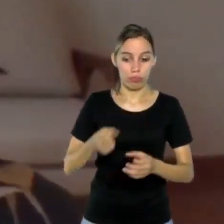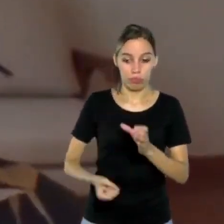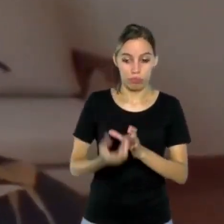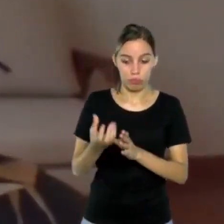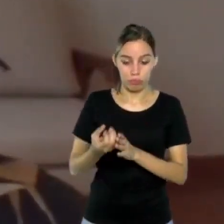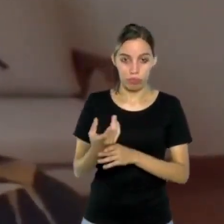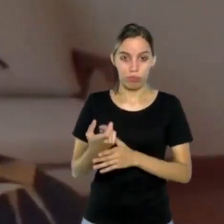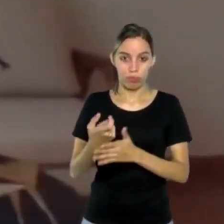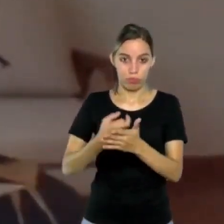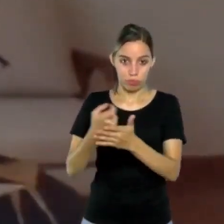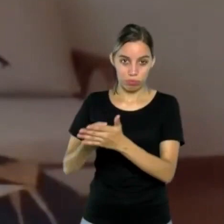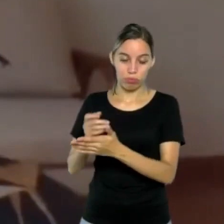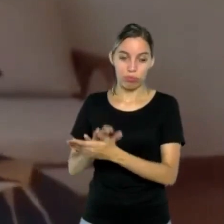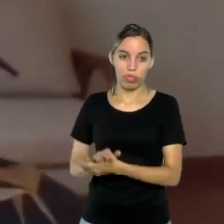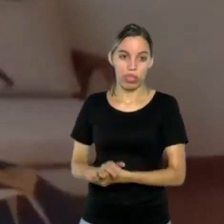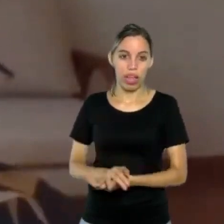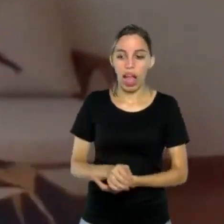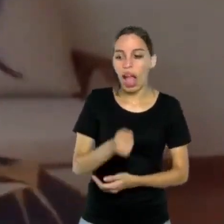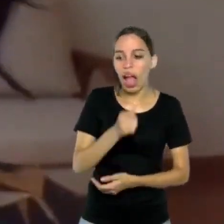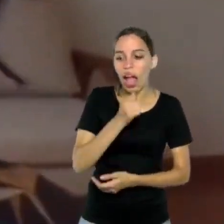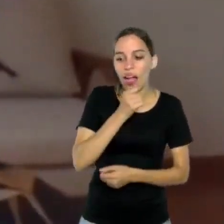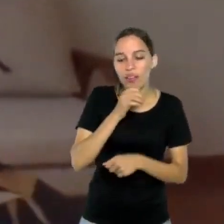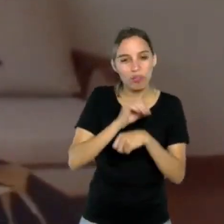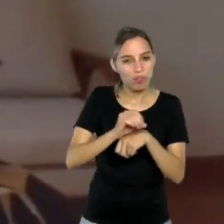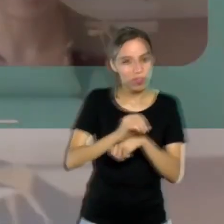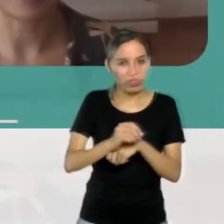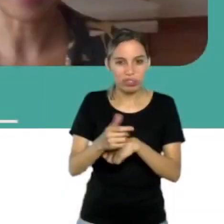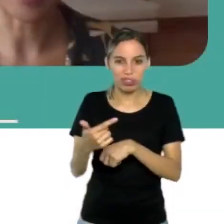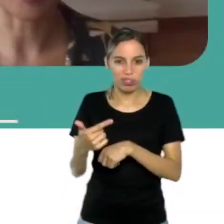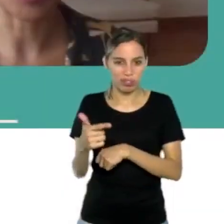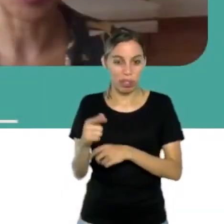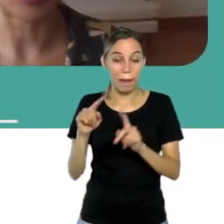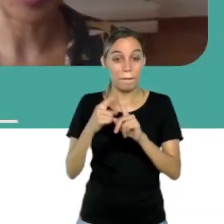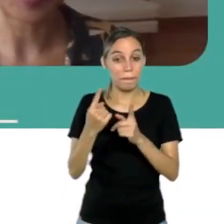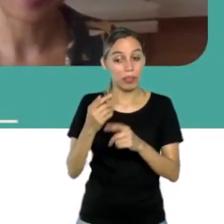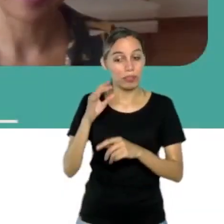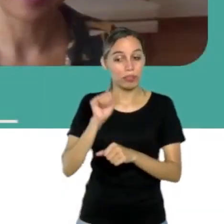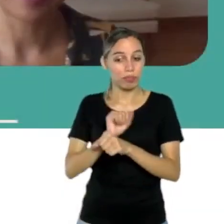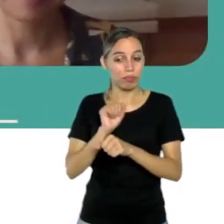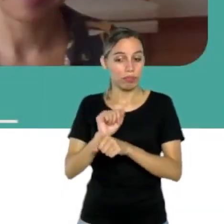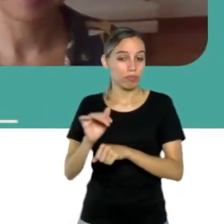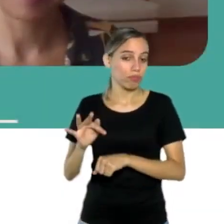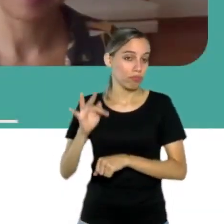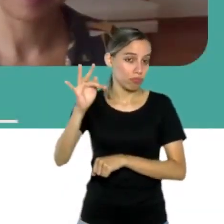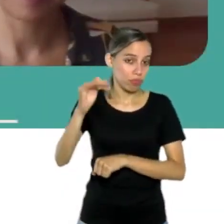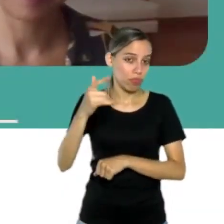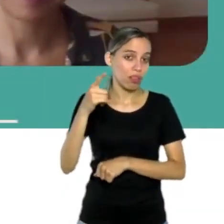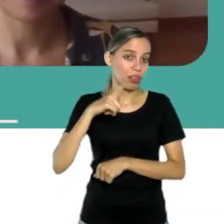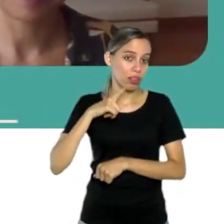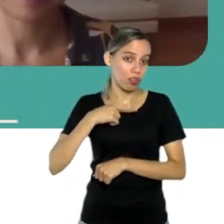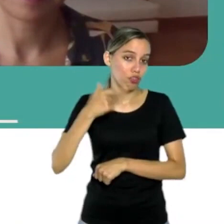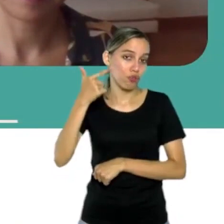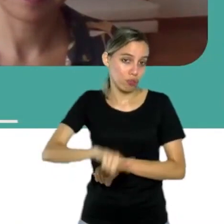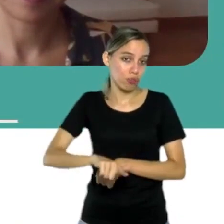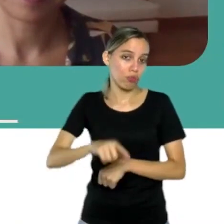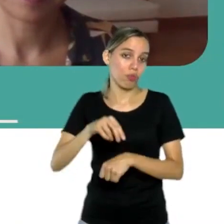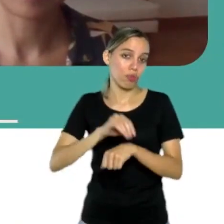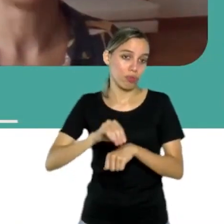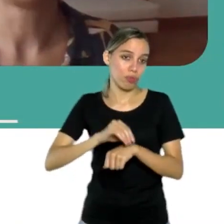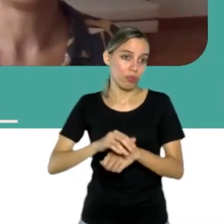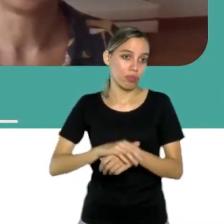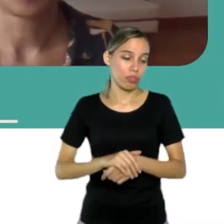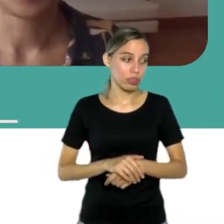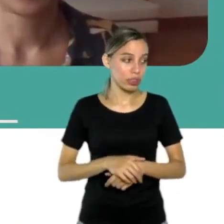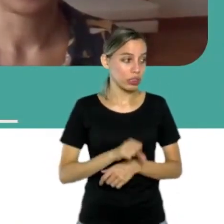que em breve a gente consiga equalizar para dar certo de novo. Quem tiver interesse pode falar com você pelas suas